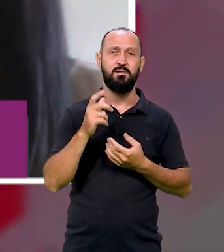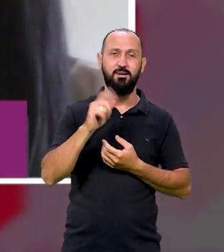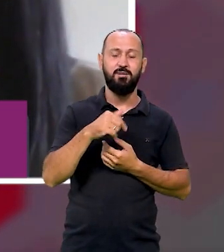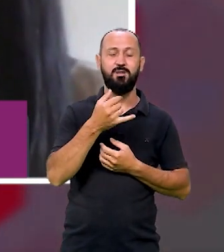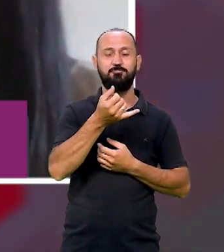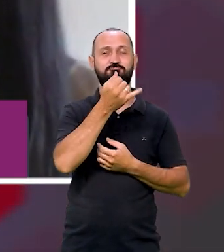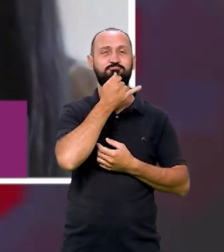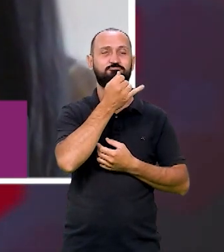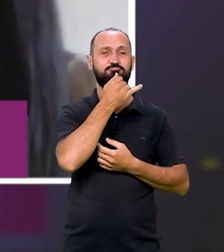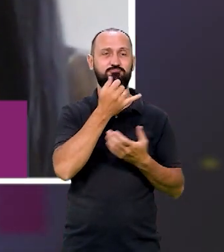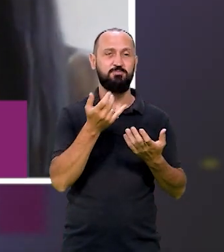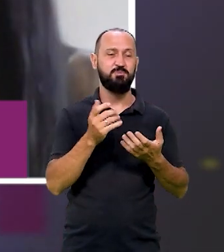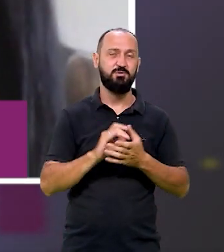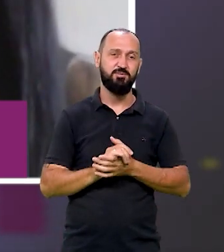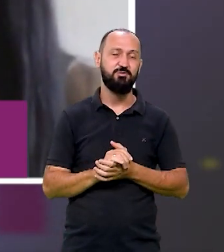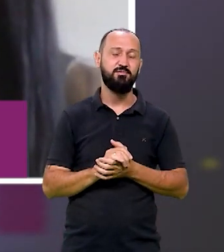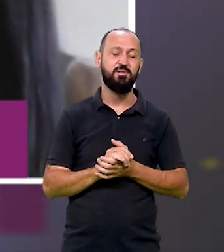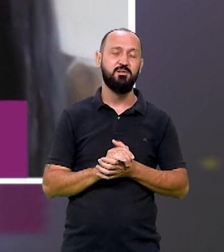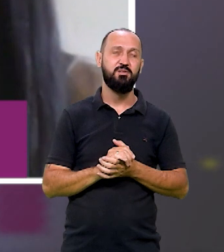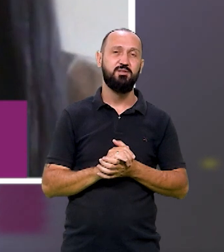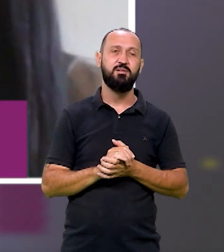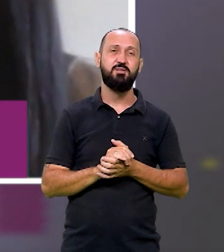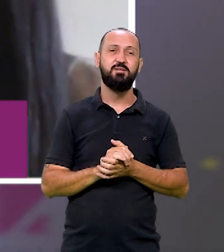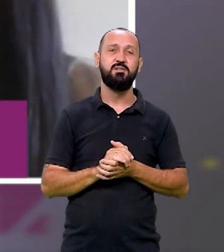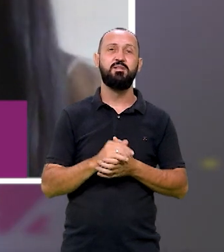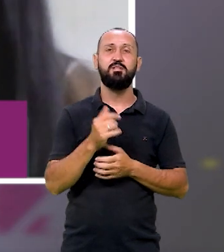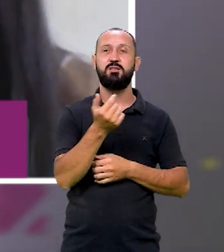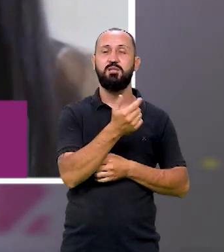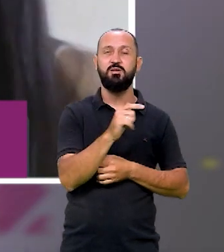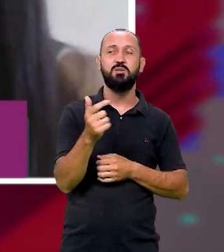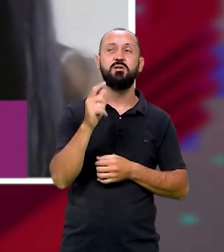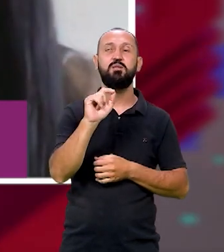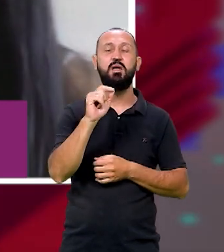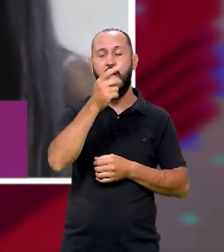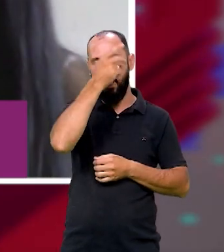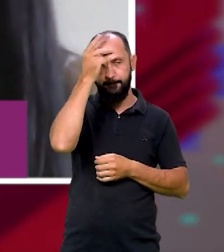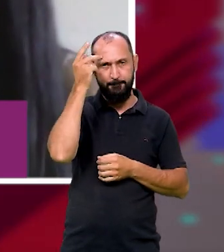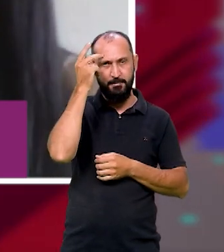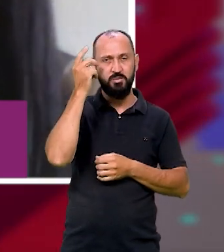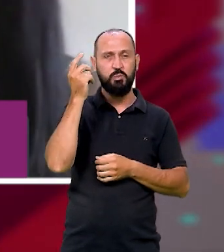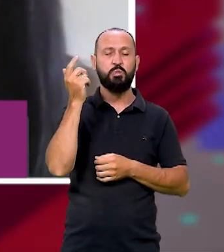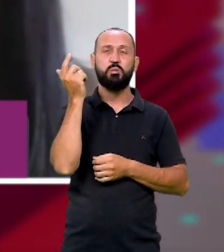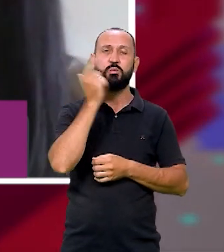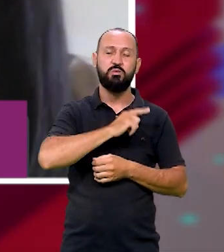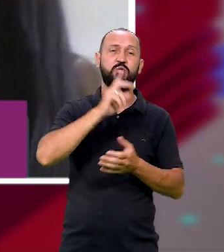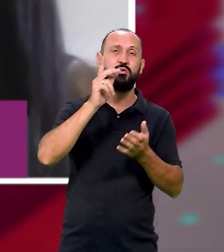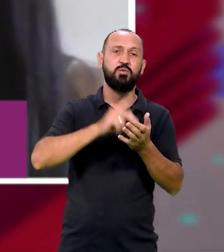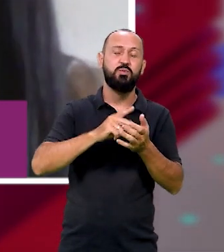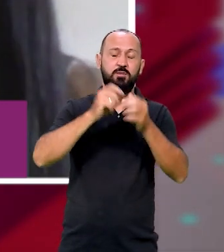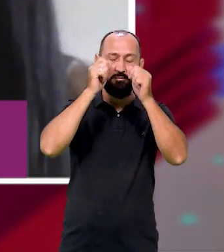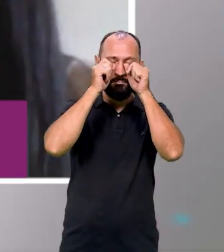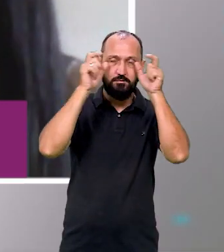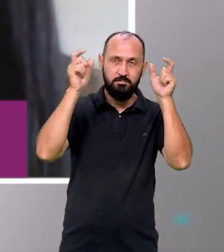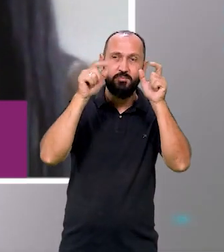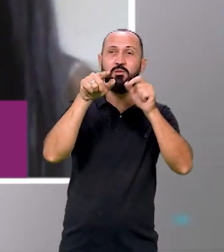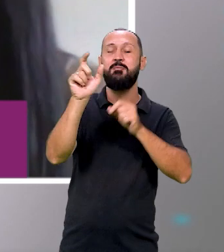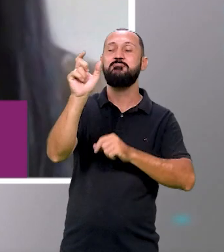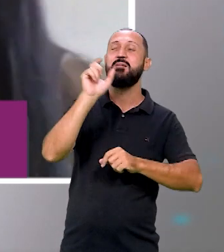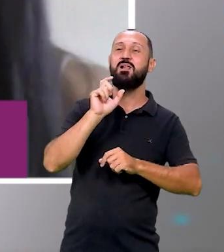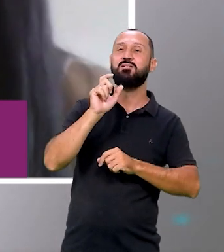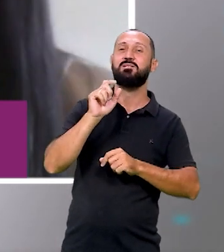né, consiga ir se reorganizando com a alimentação e manter firme no treino. Porque, infelizmente,